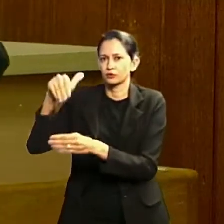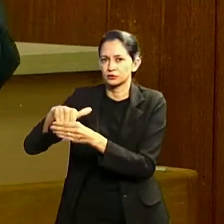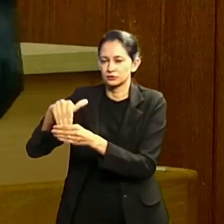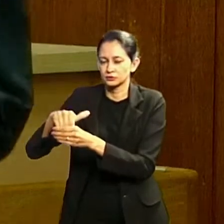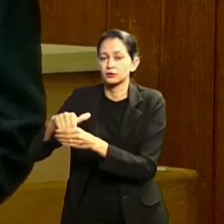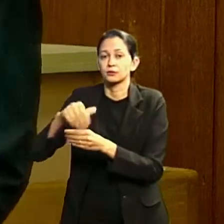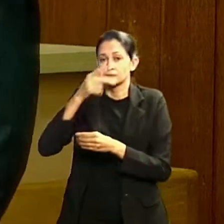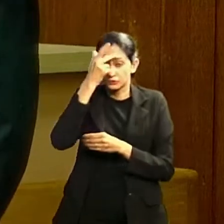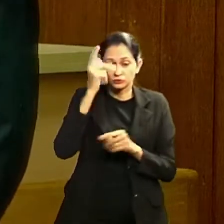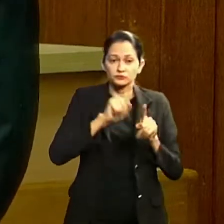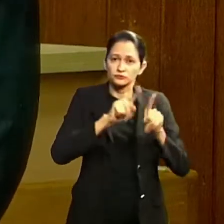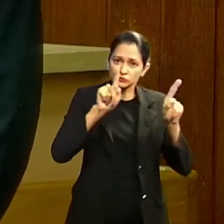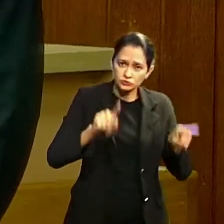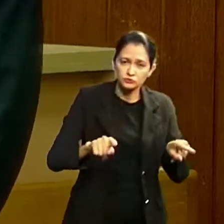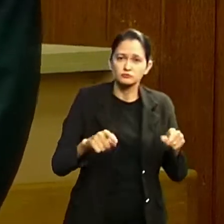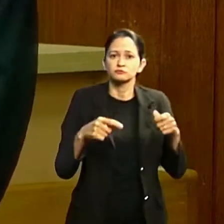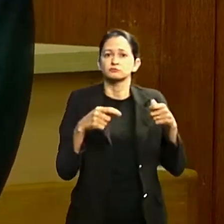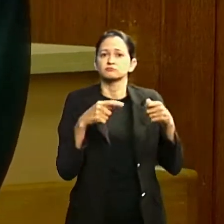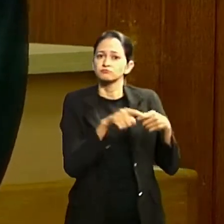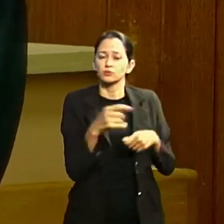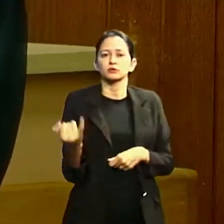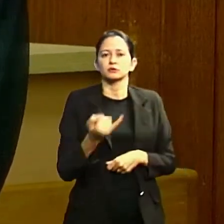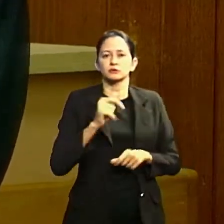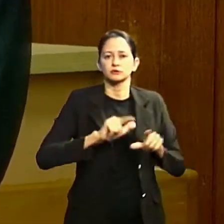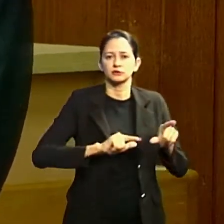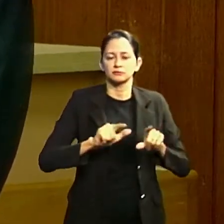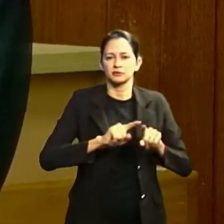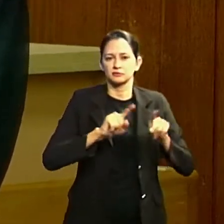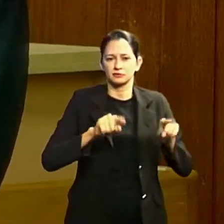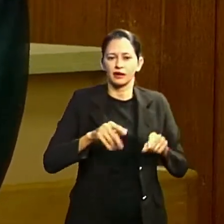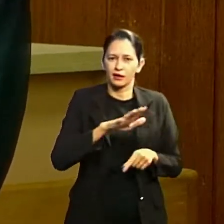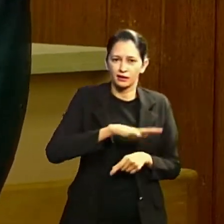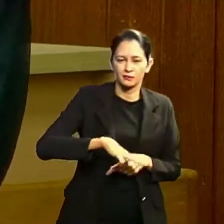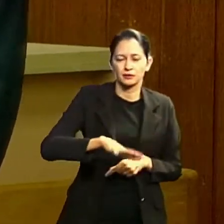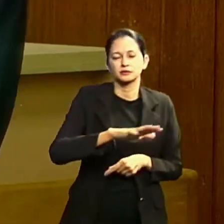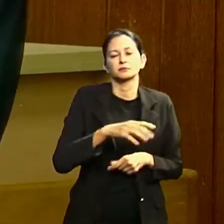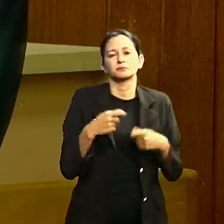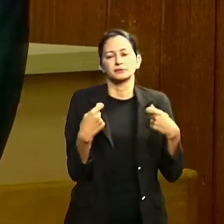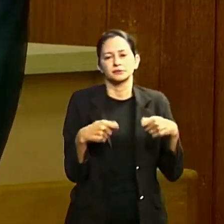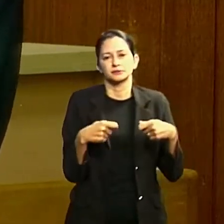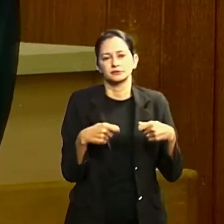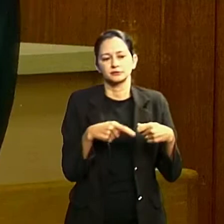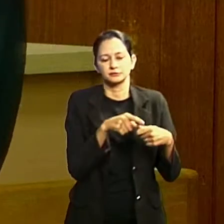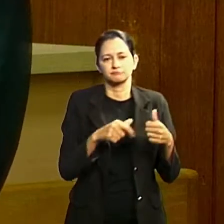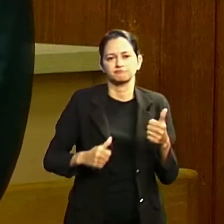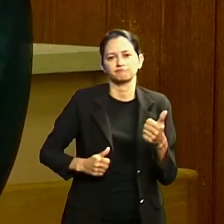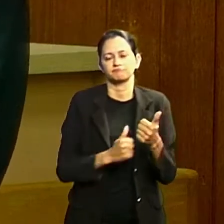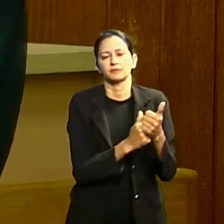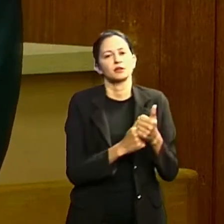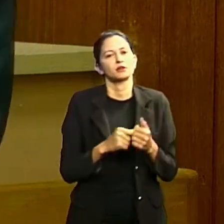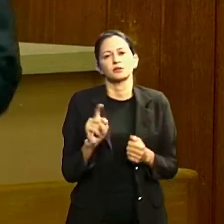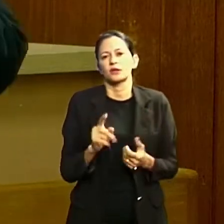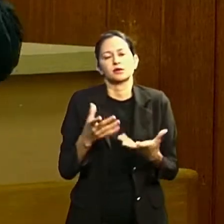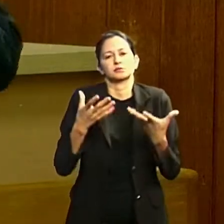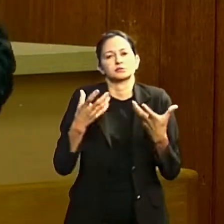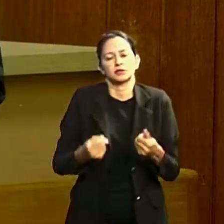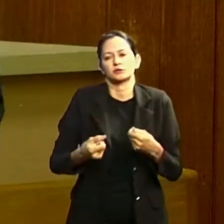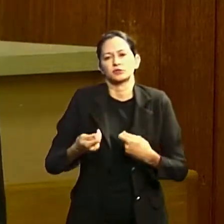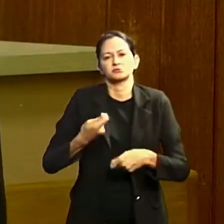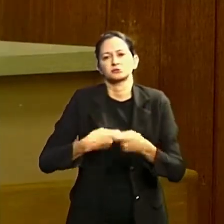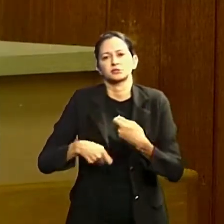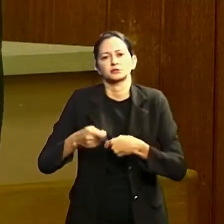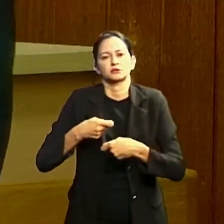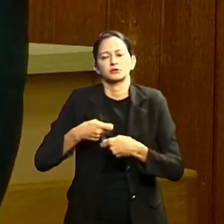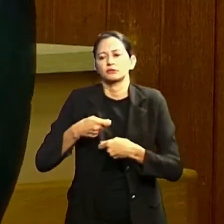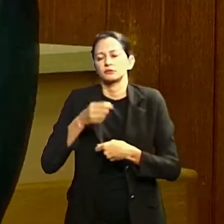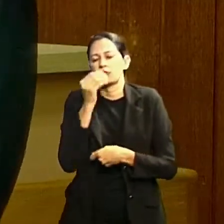pública, precisa ser respeitado, e eu não admitirei que uma administração incompetente e virada as costas